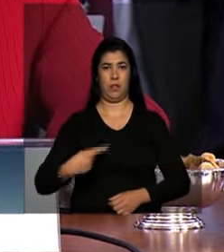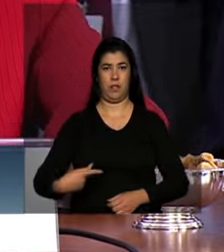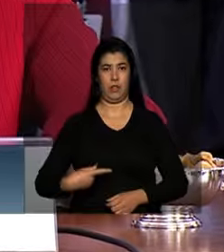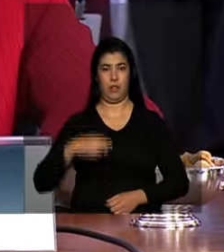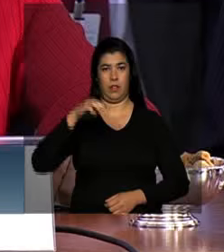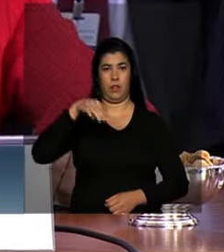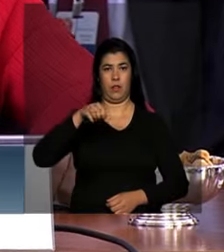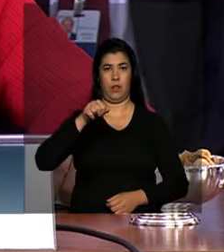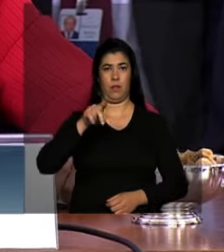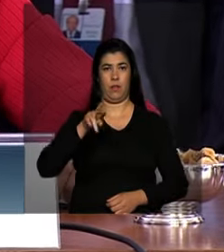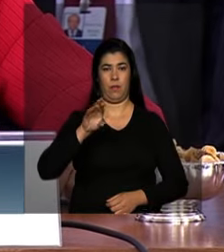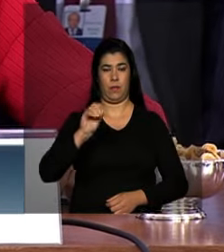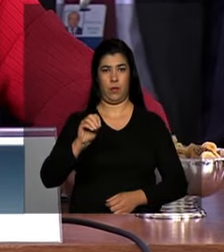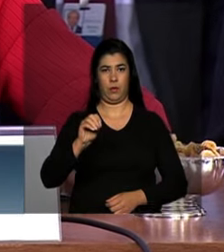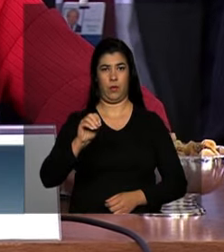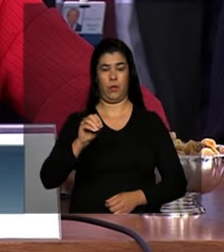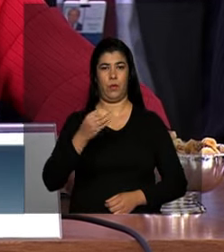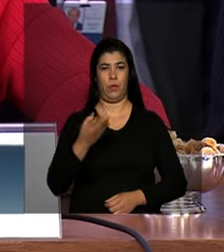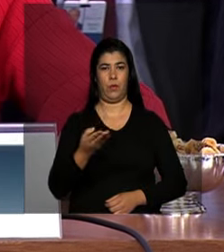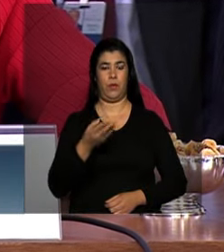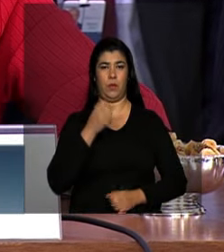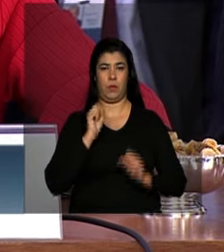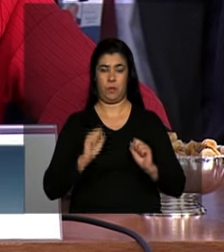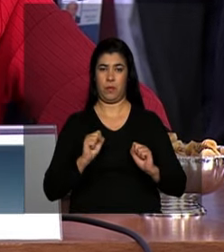para que ele use.